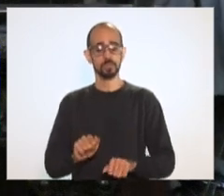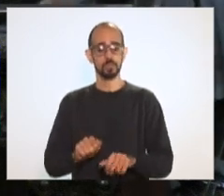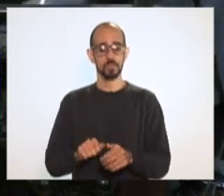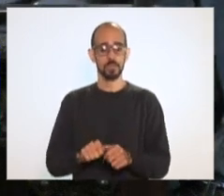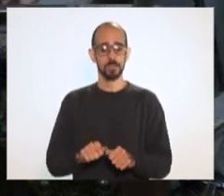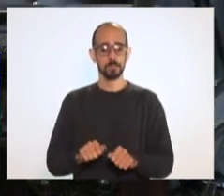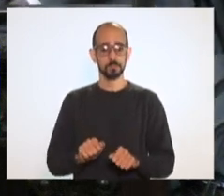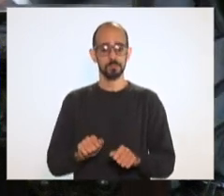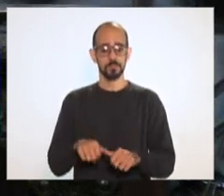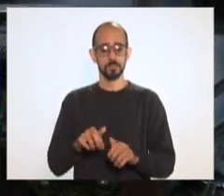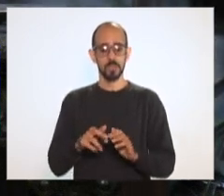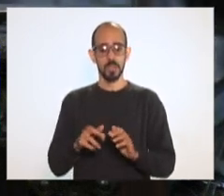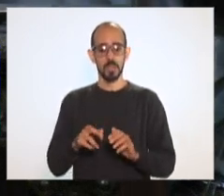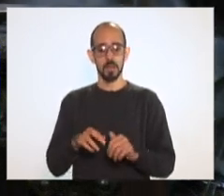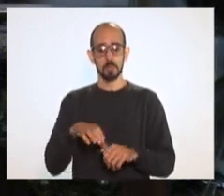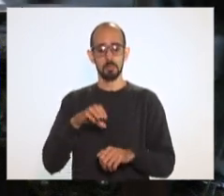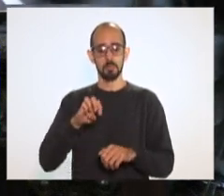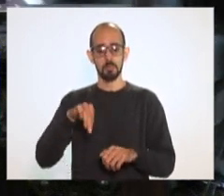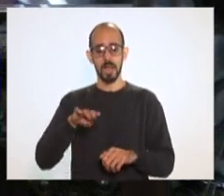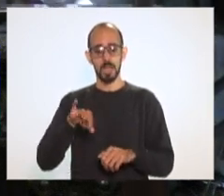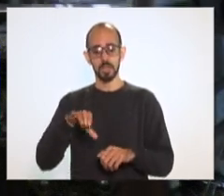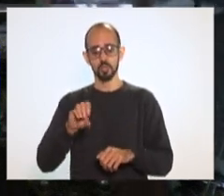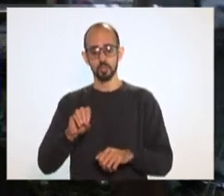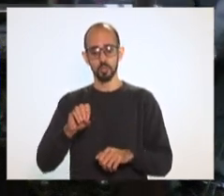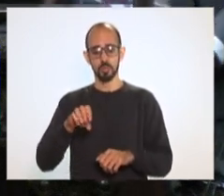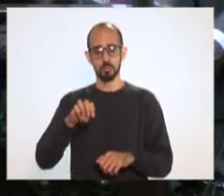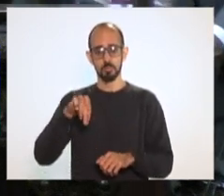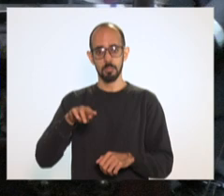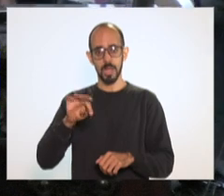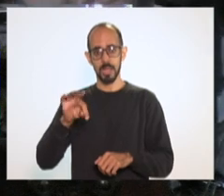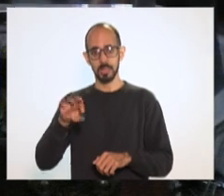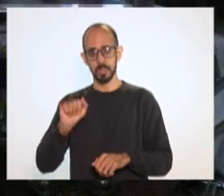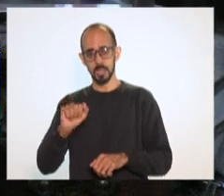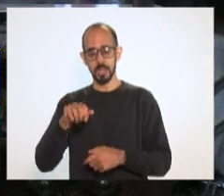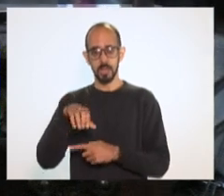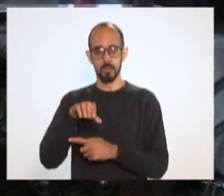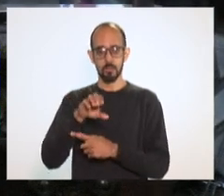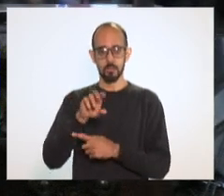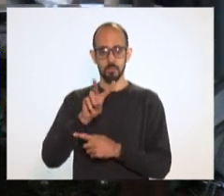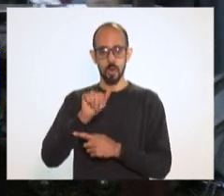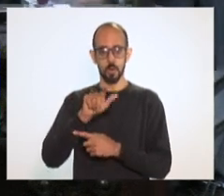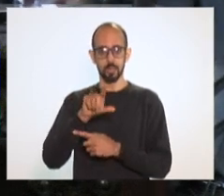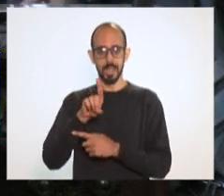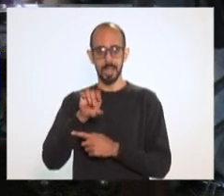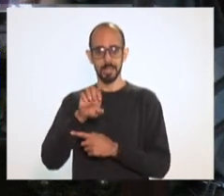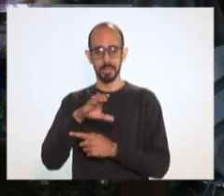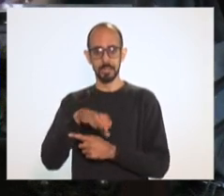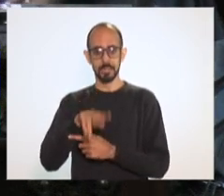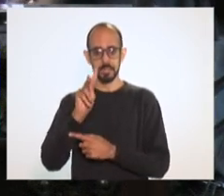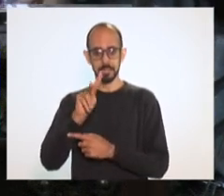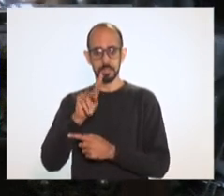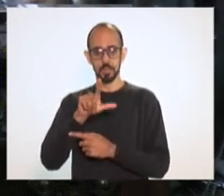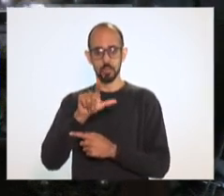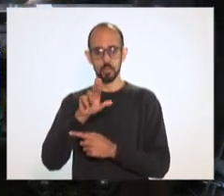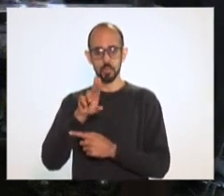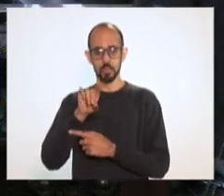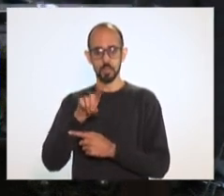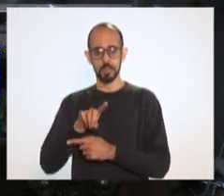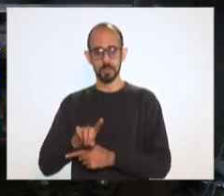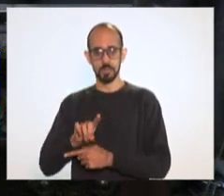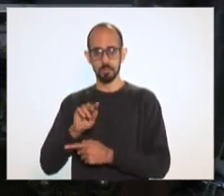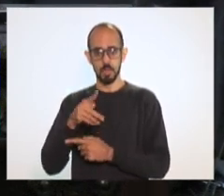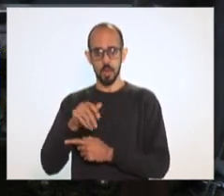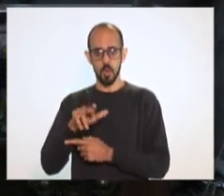favorável, relatores e deputados Márcio Pacheco, Marta Rocha, Valdeque Carneiro, Valdeque Carneiro, Mônica Francisco, Giovanni Ratinho, Luiz Paulo e Márcio Canella.